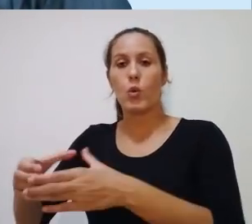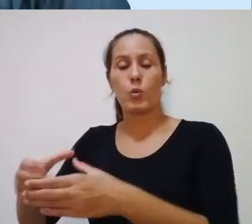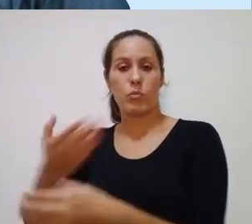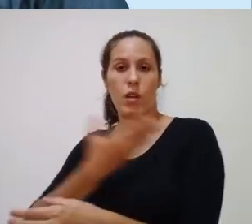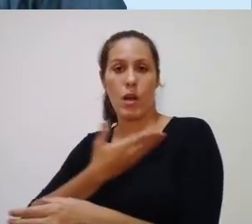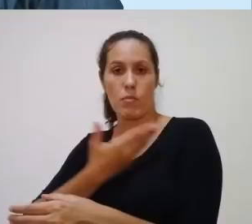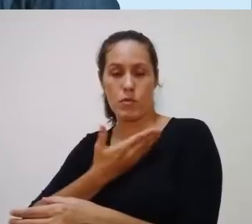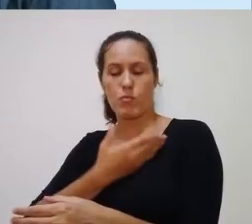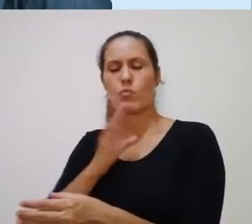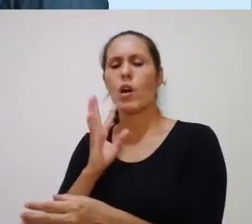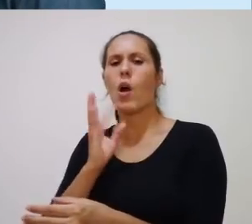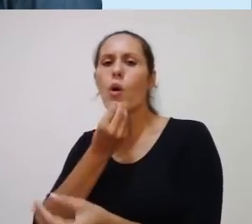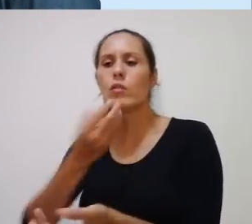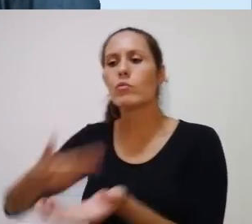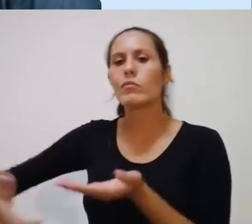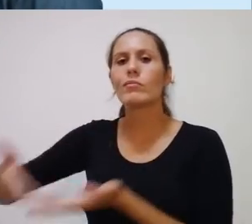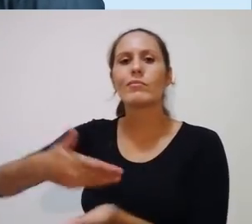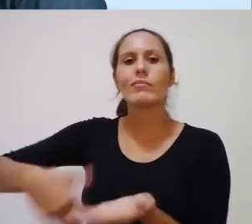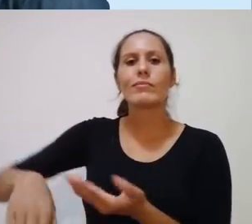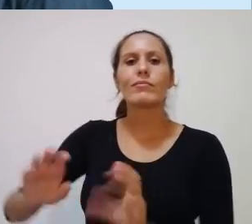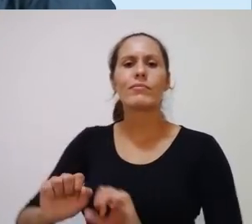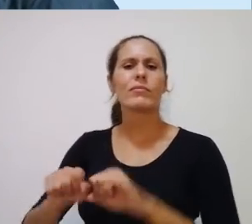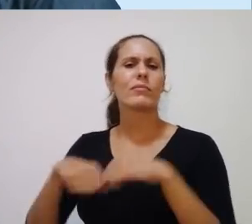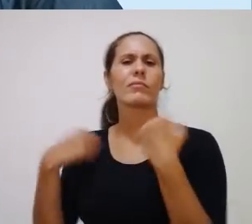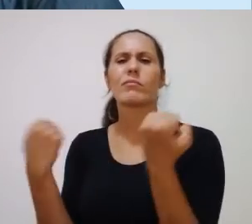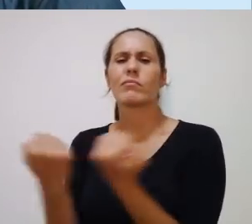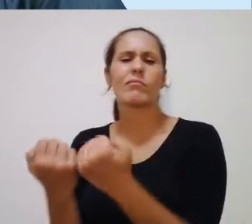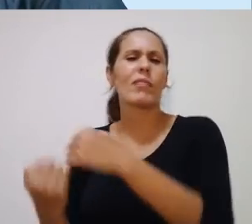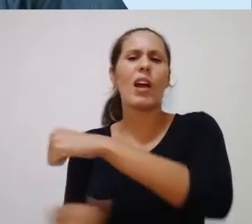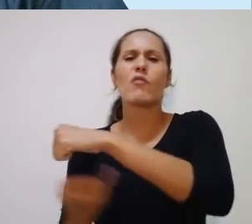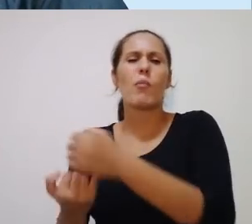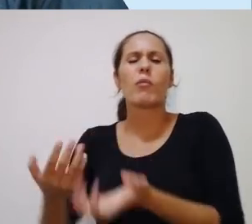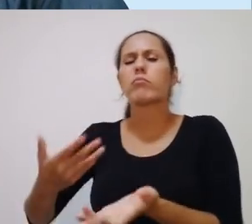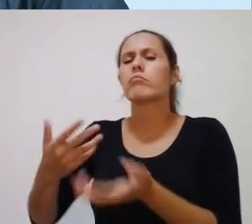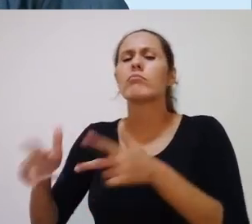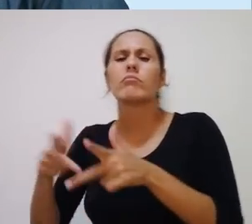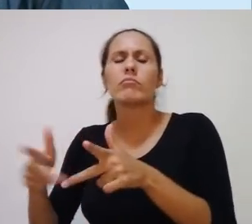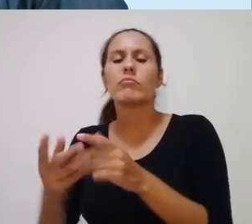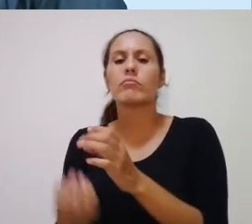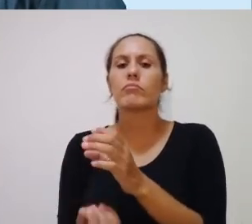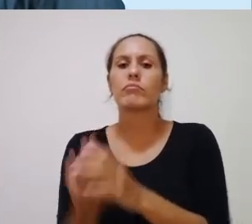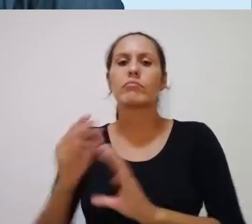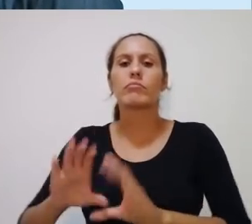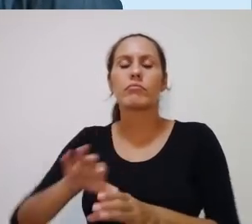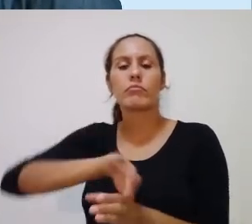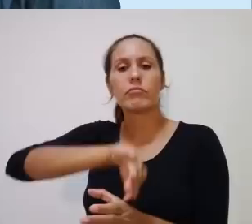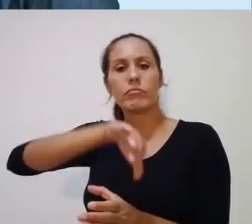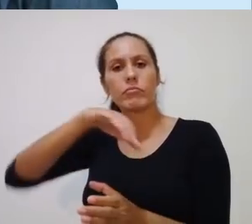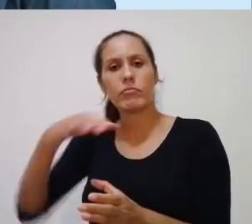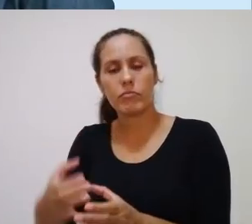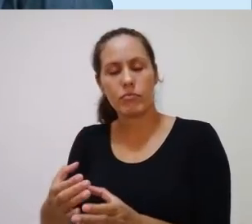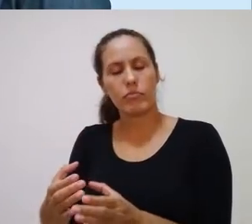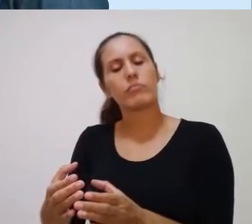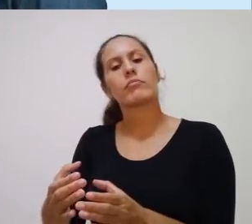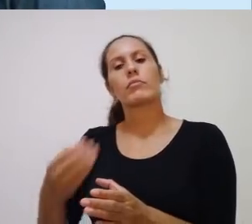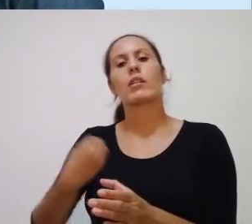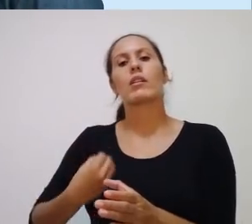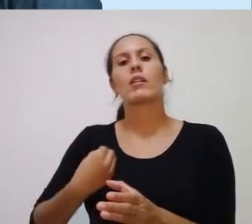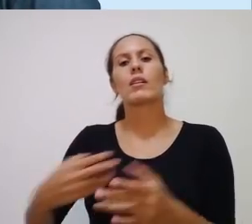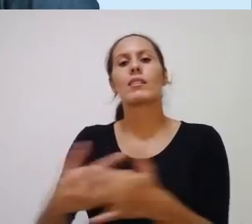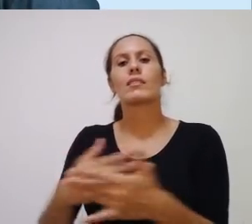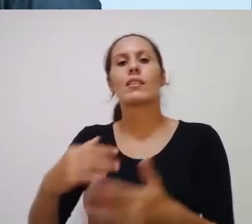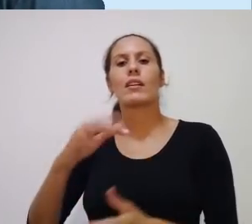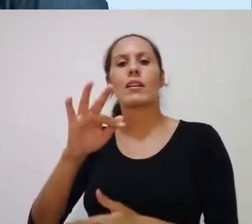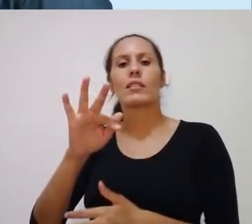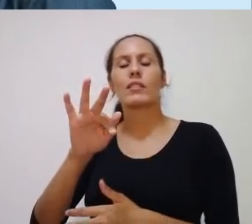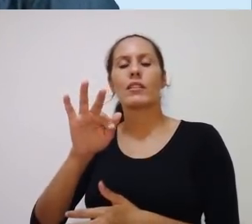gera conhecimento para a sociedade de maneira informal e monta um observatório astronômico Monte Saturno na cidade de Ferreiros.